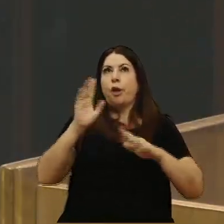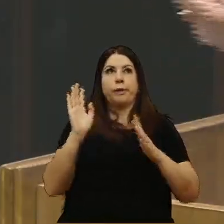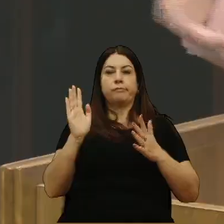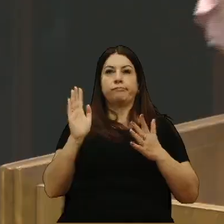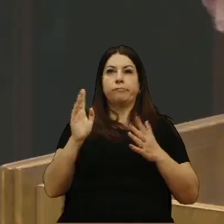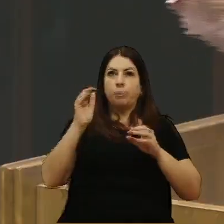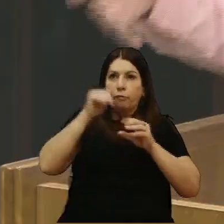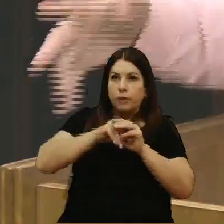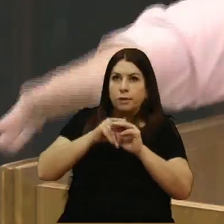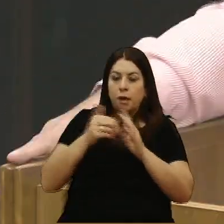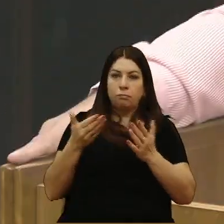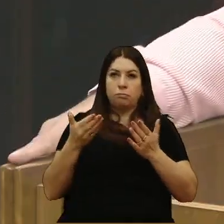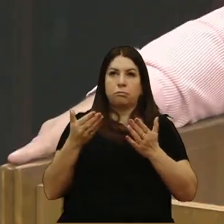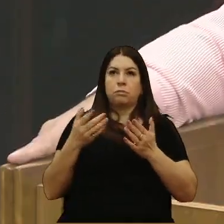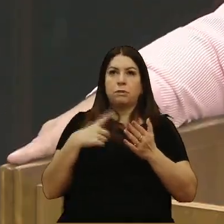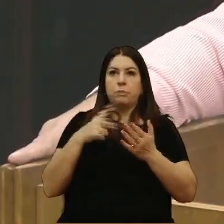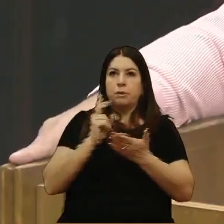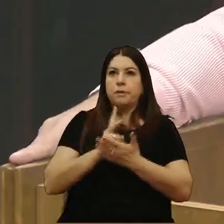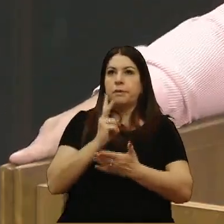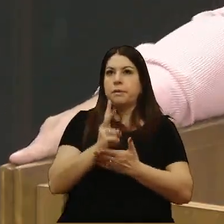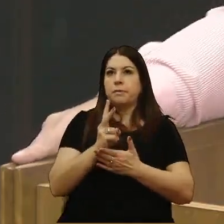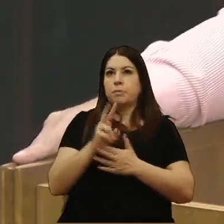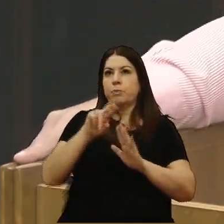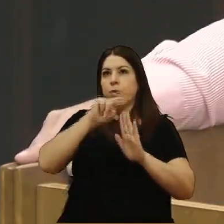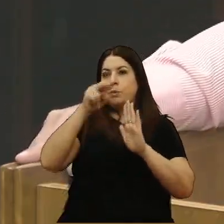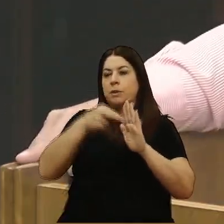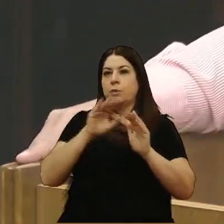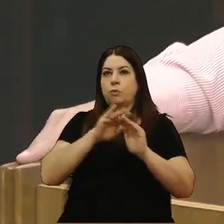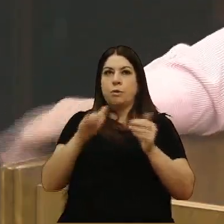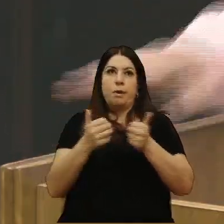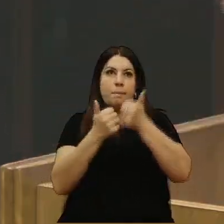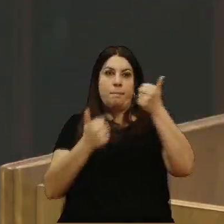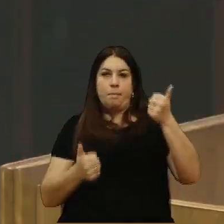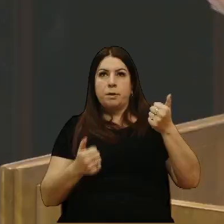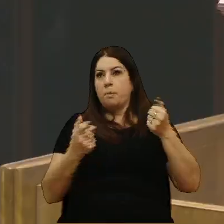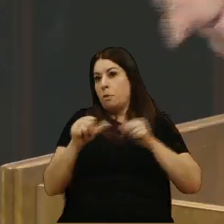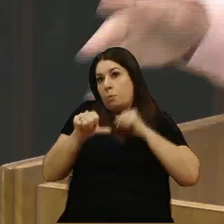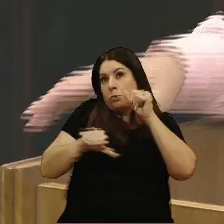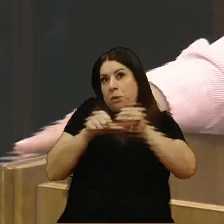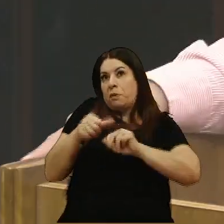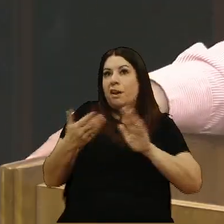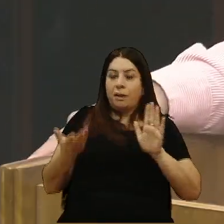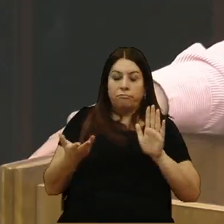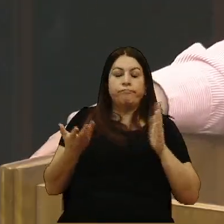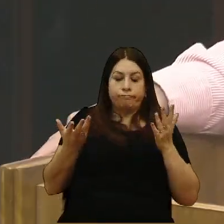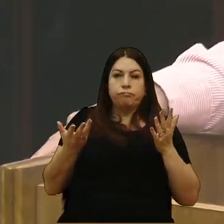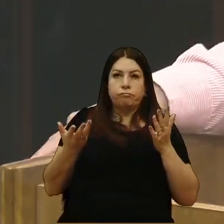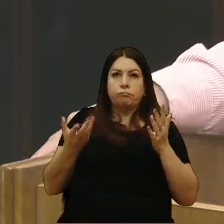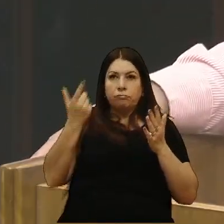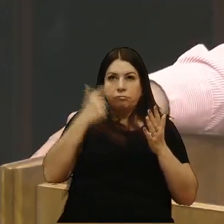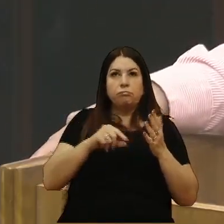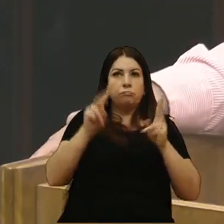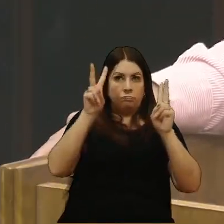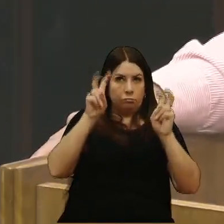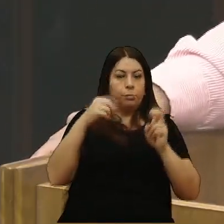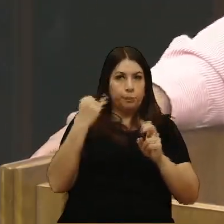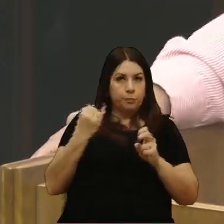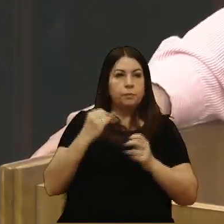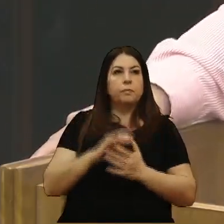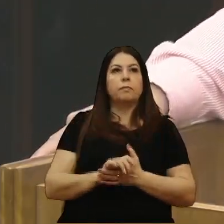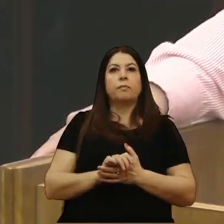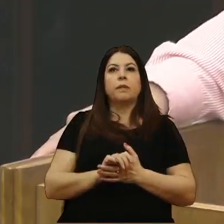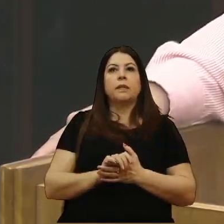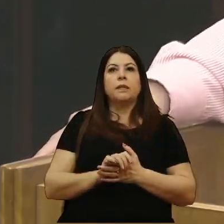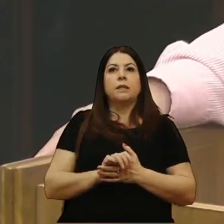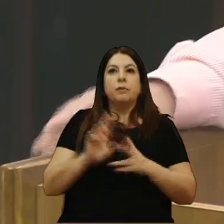uma votação, para que seja permanente, porque uma resolução de mesa pode ser modificada, enfim, eu acho que é um tema importante. E